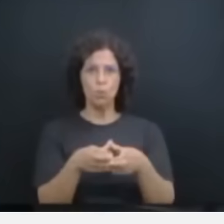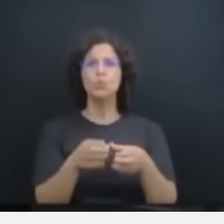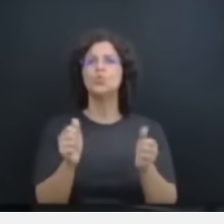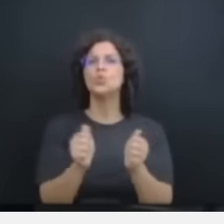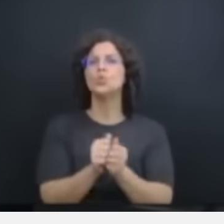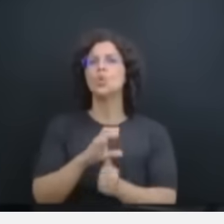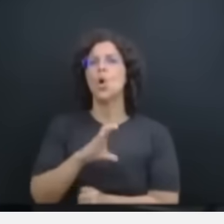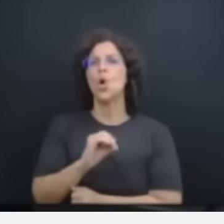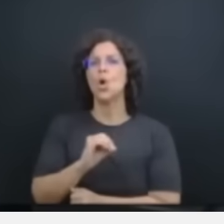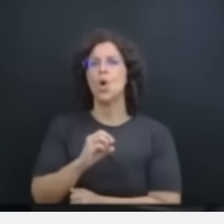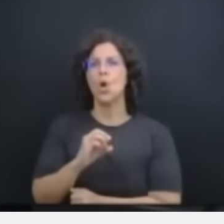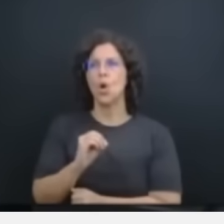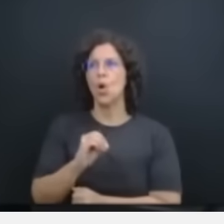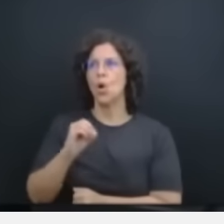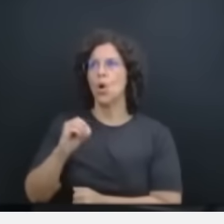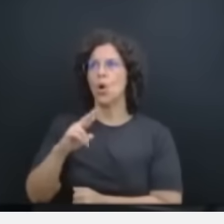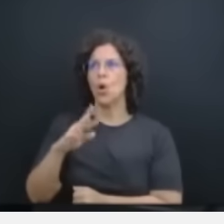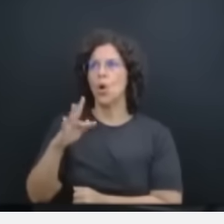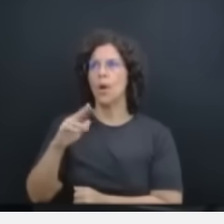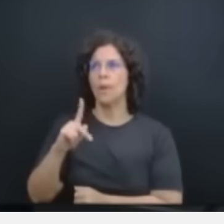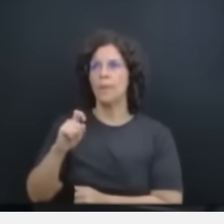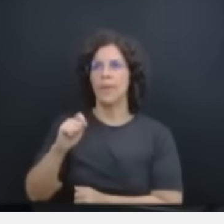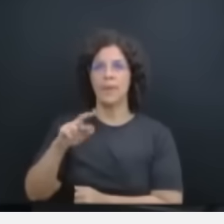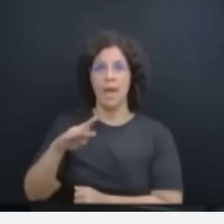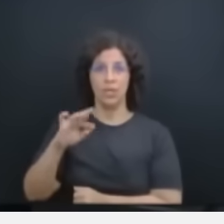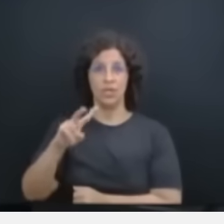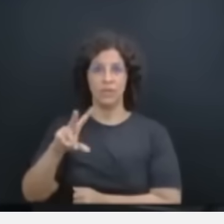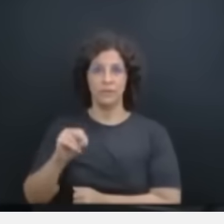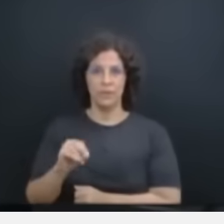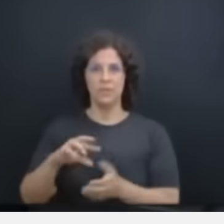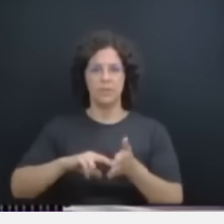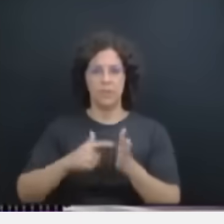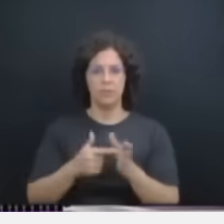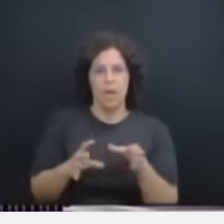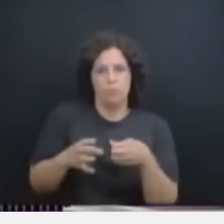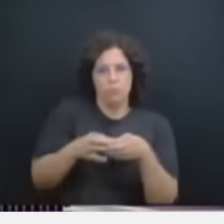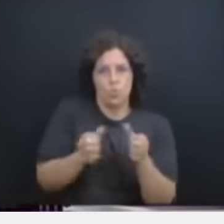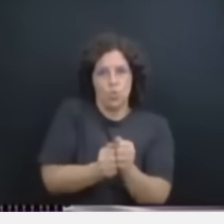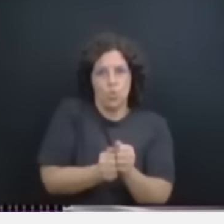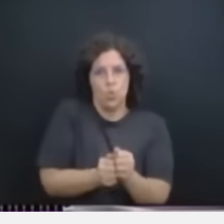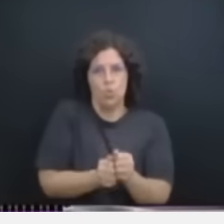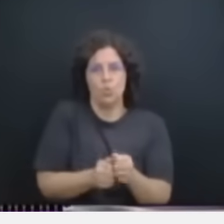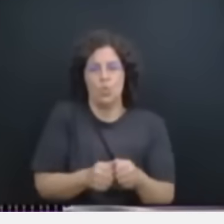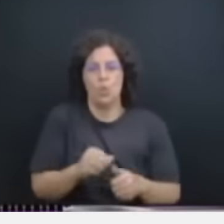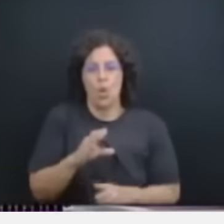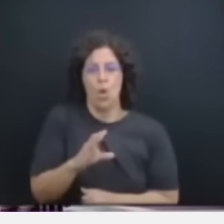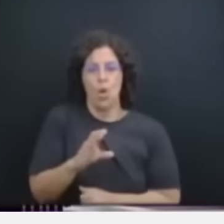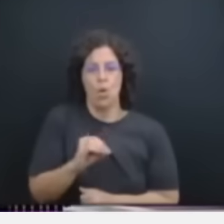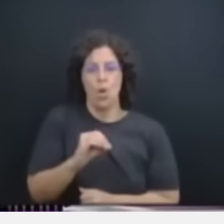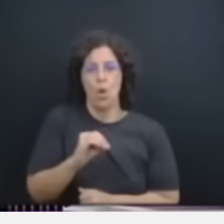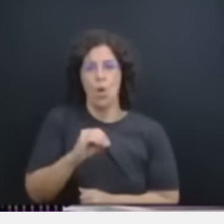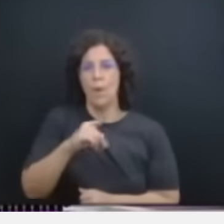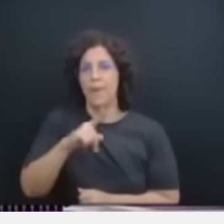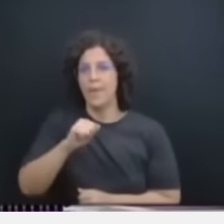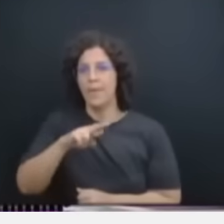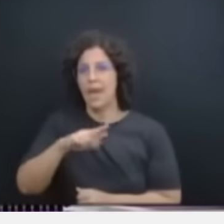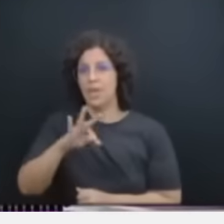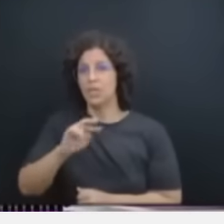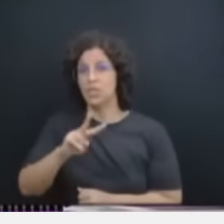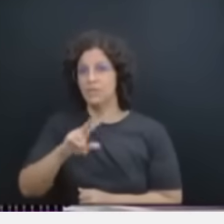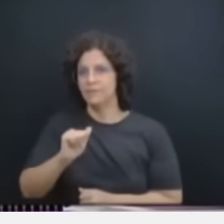corporativistas difícil encontrar uma classe mais corporativa do que essa talvez essa própria a